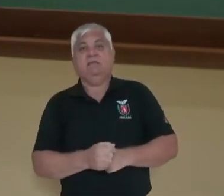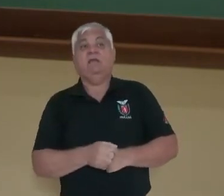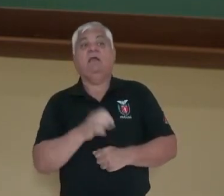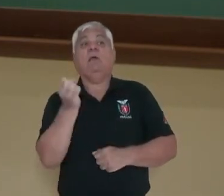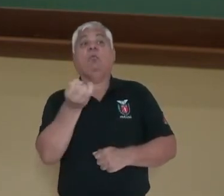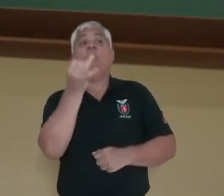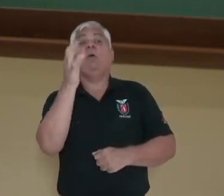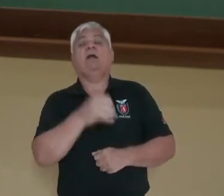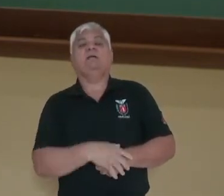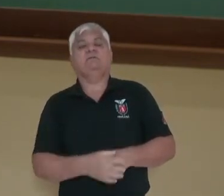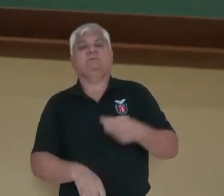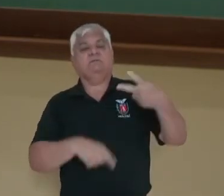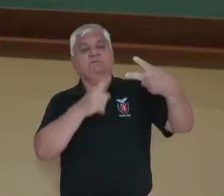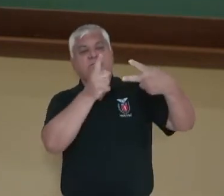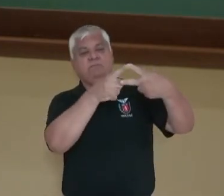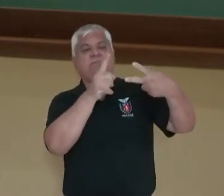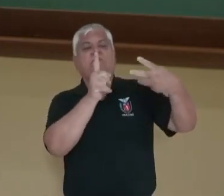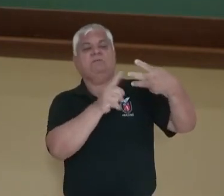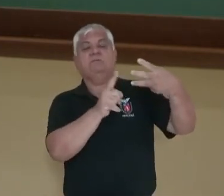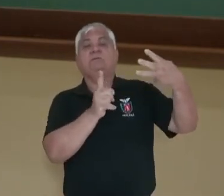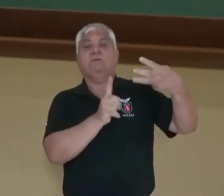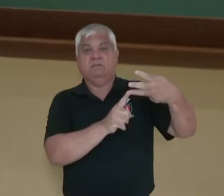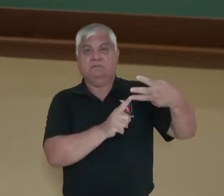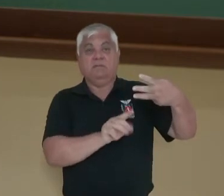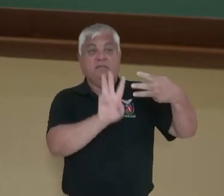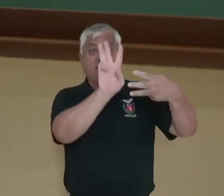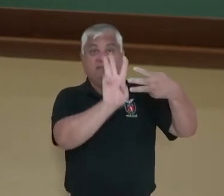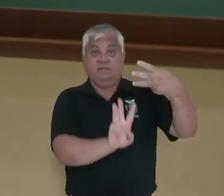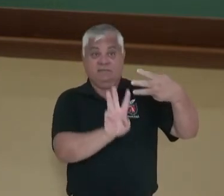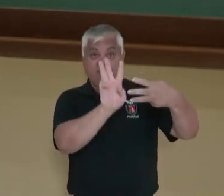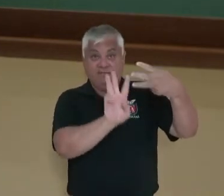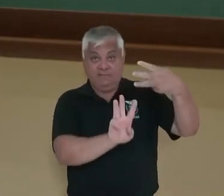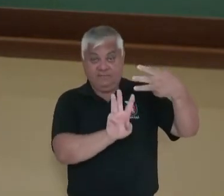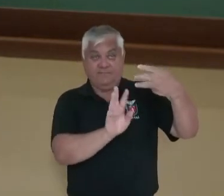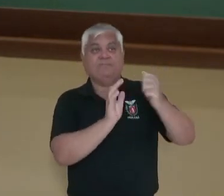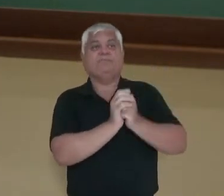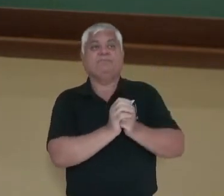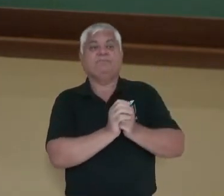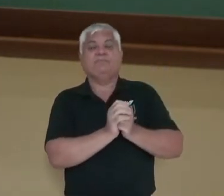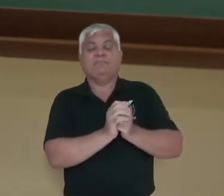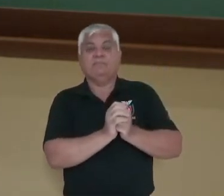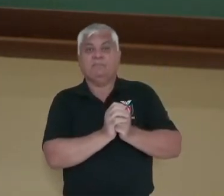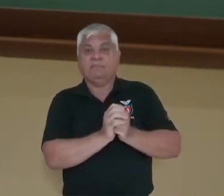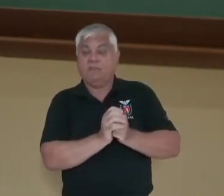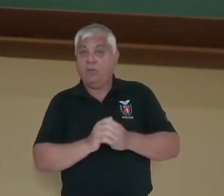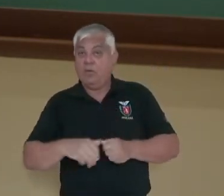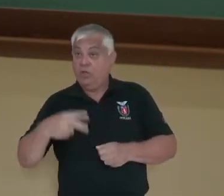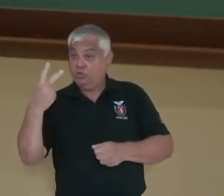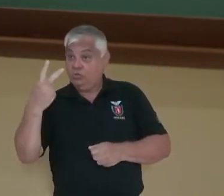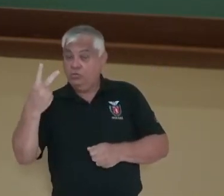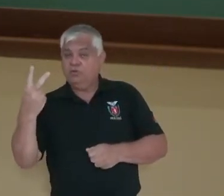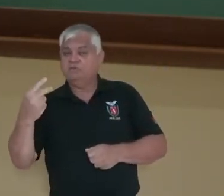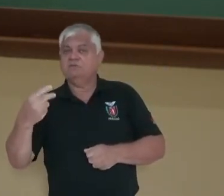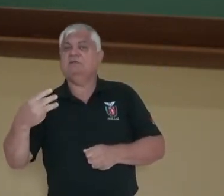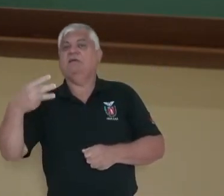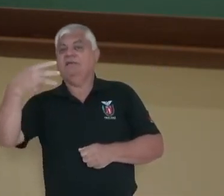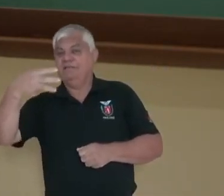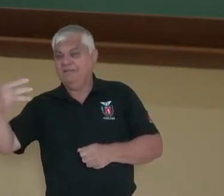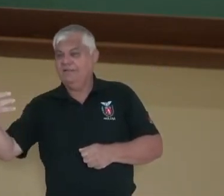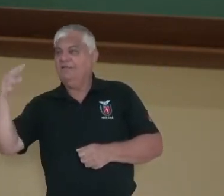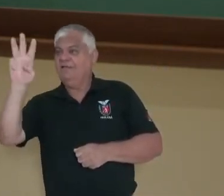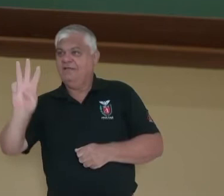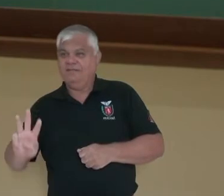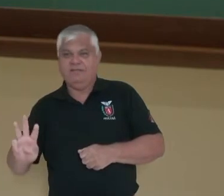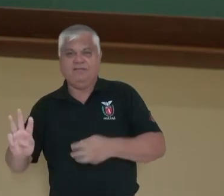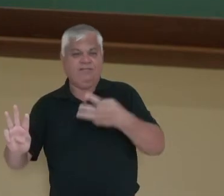quais elementos? Do arranjo, da cesta, do buquê. Perfeito, pessoal. Essas informações estão numa tabela. Nós